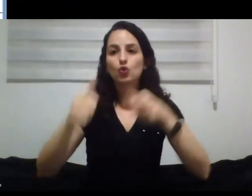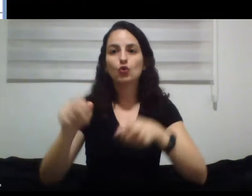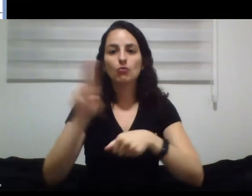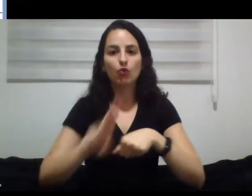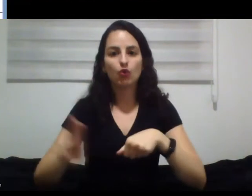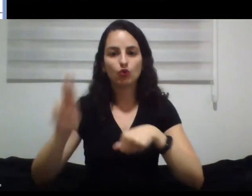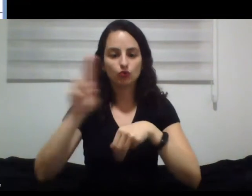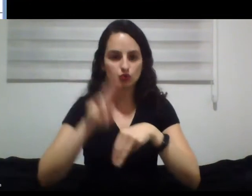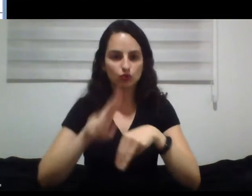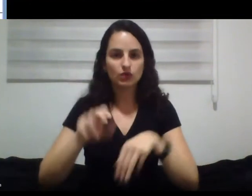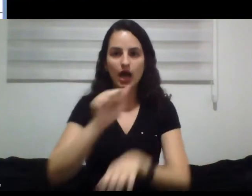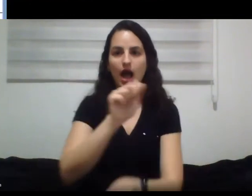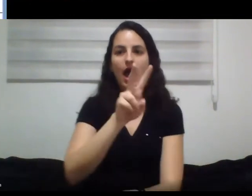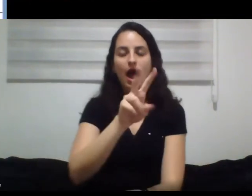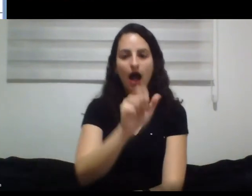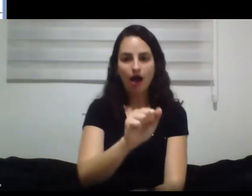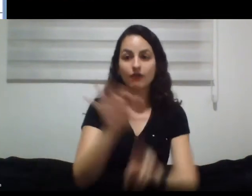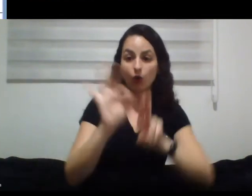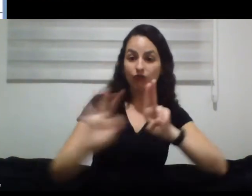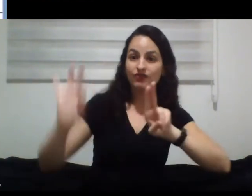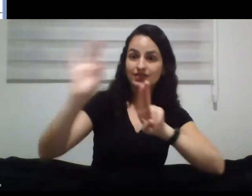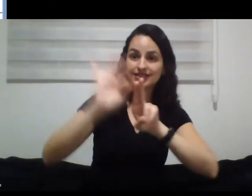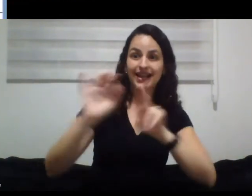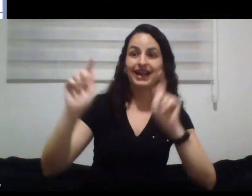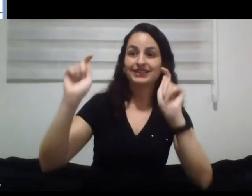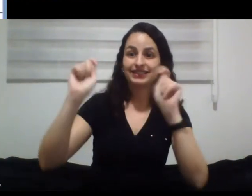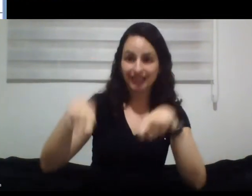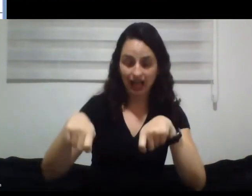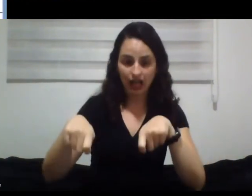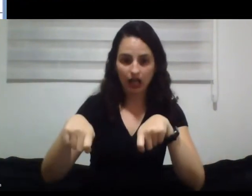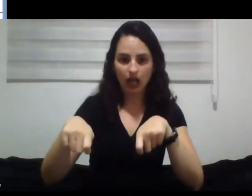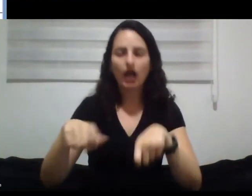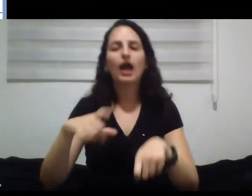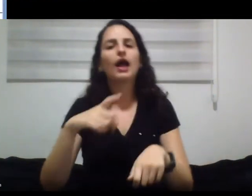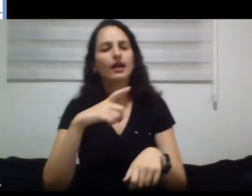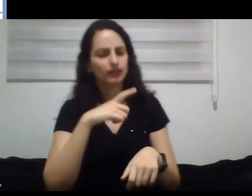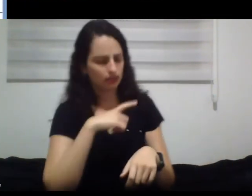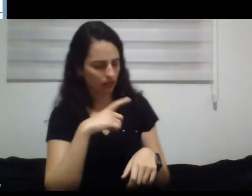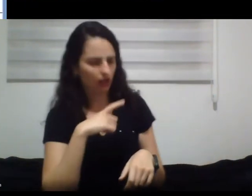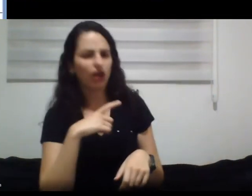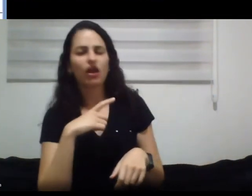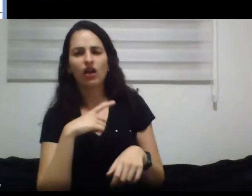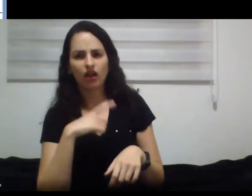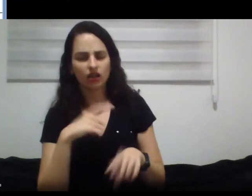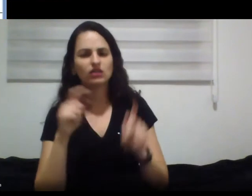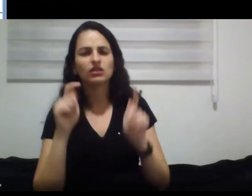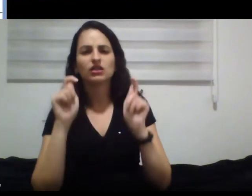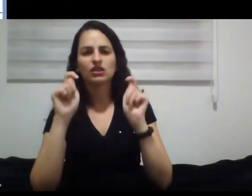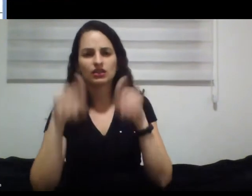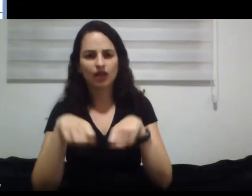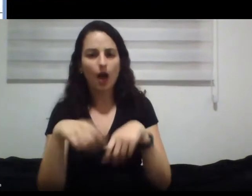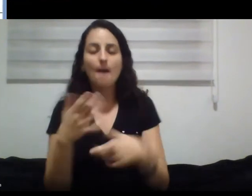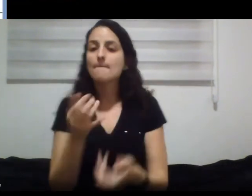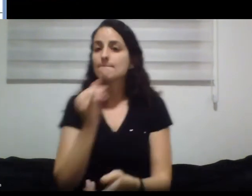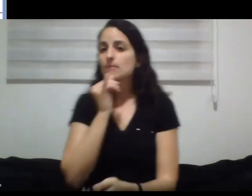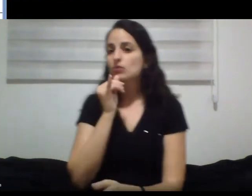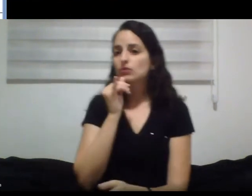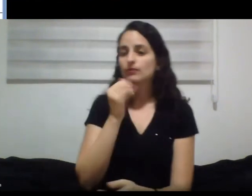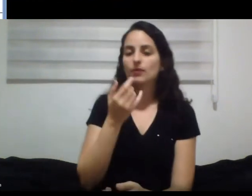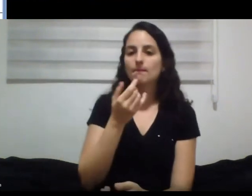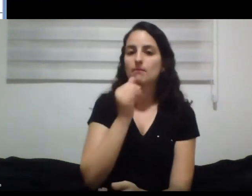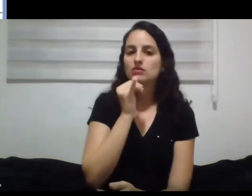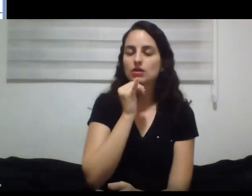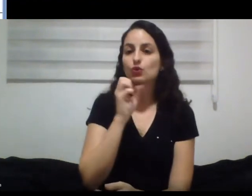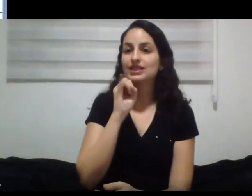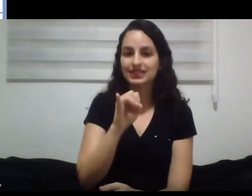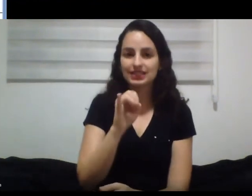essa questão da manutenção... das coisas funcionando, eu acho que ninguém mencionou